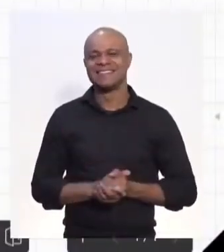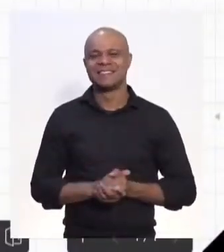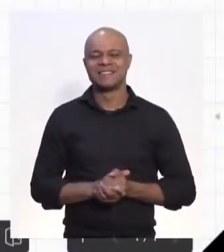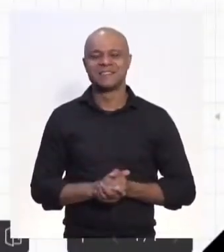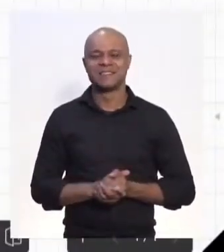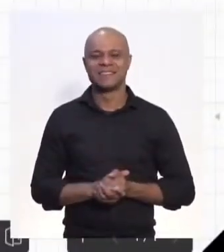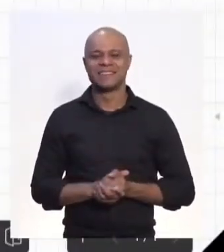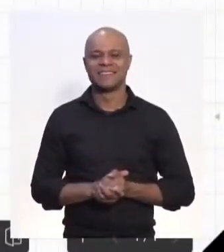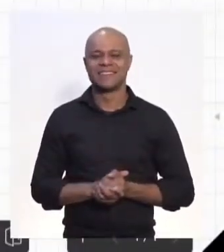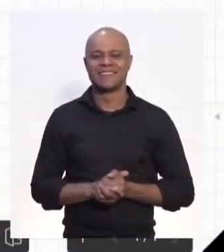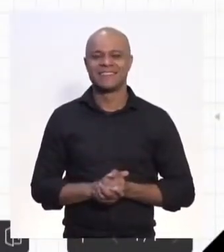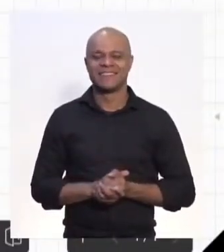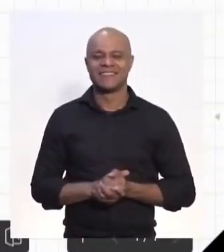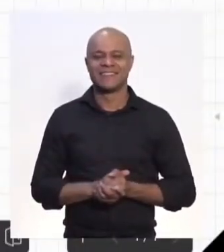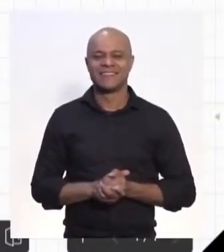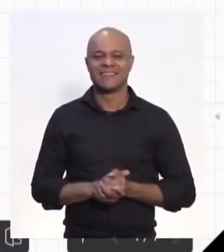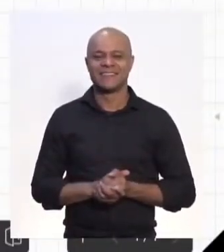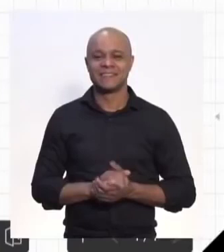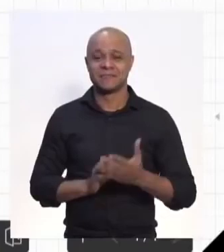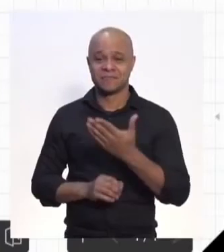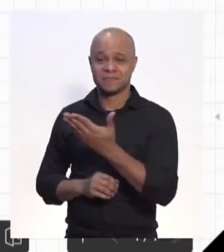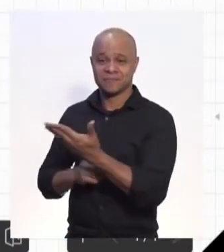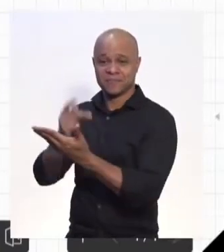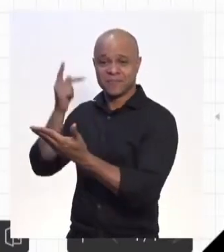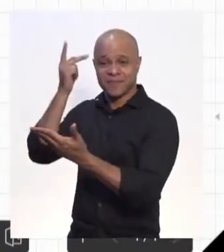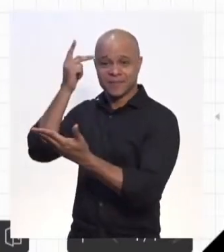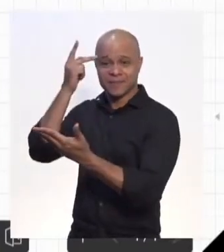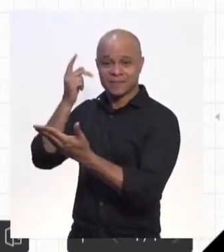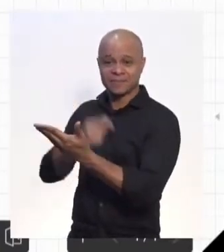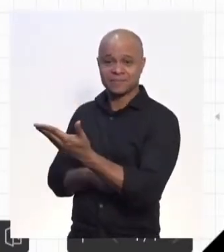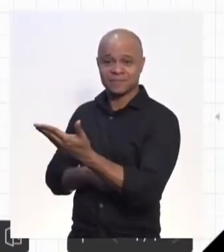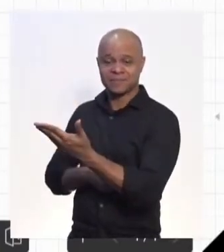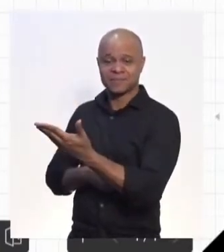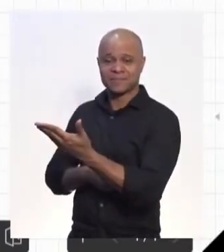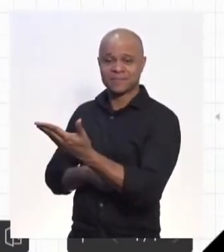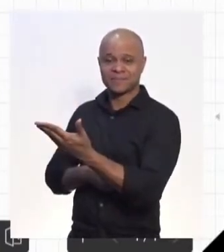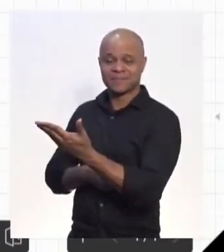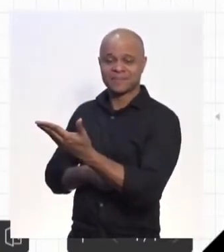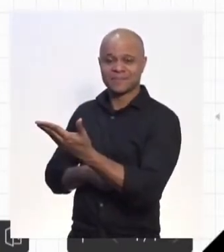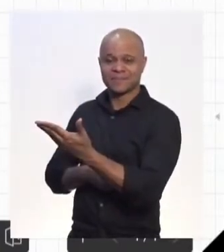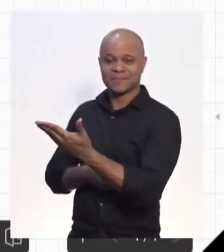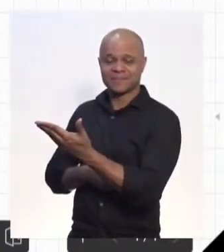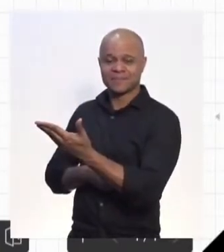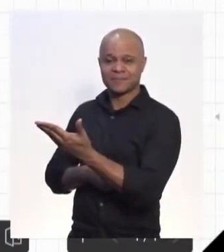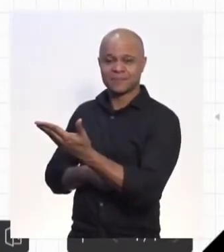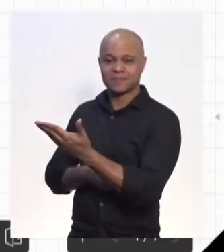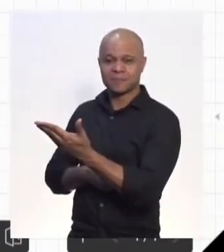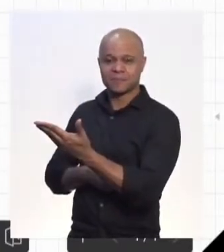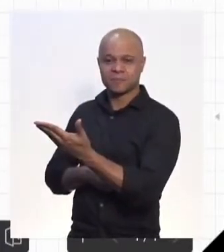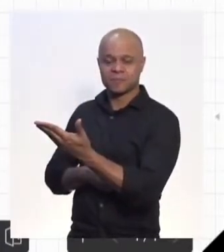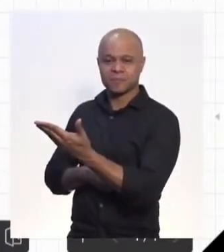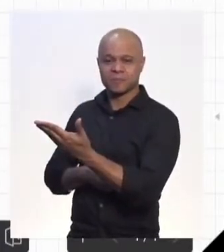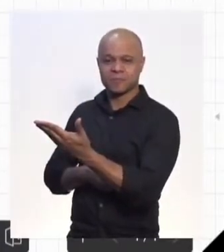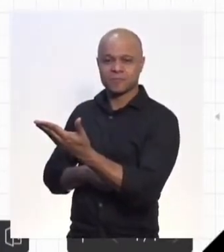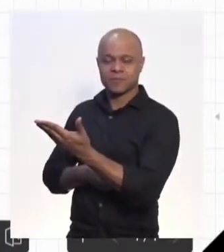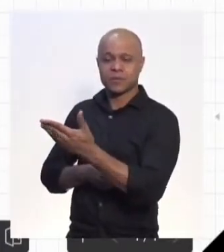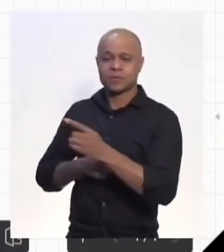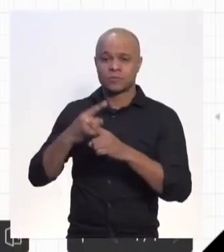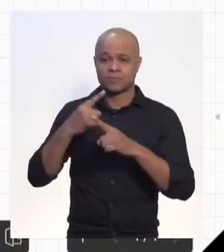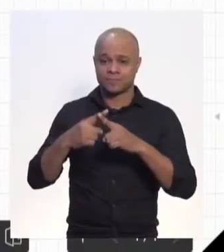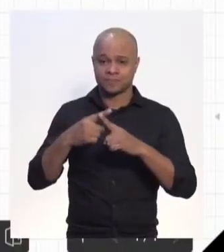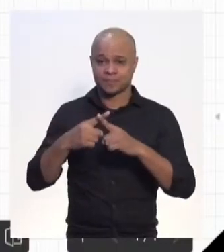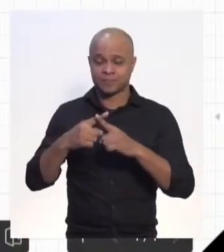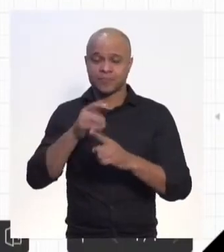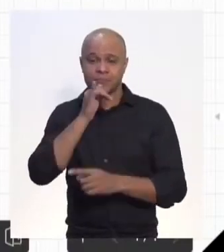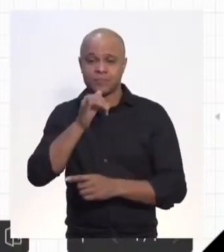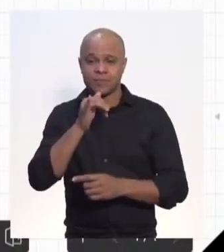posicionar aqui, ó, a capital de São Paulo. Tudo bem? E aí vem uma curiosidade. A gente sabe que partindo aqui da capital, do Marco